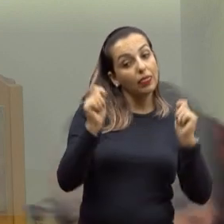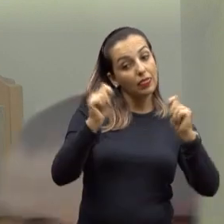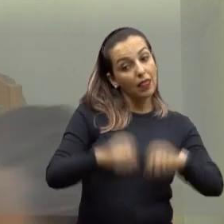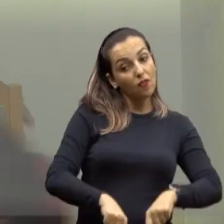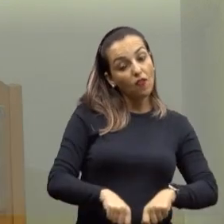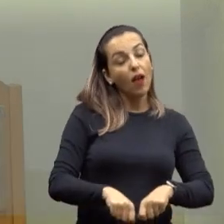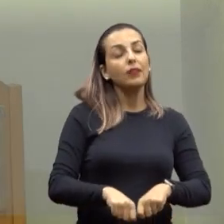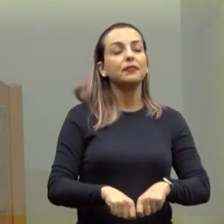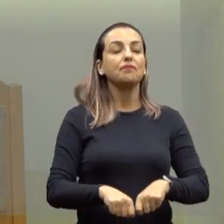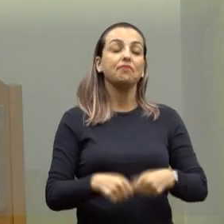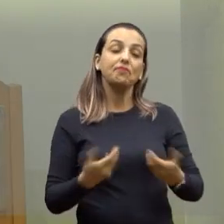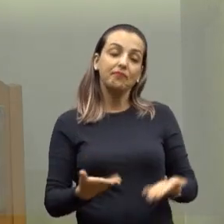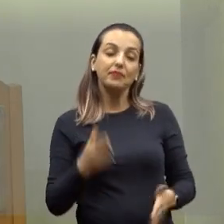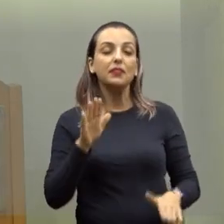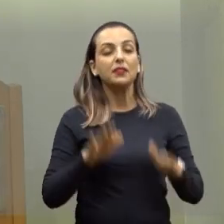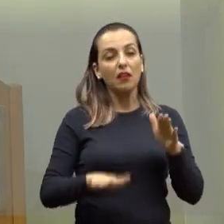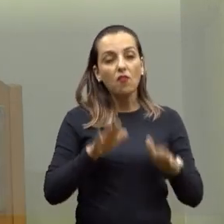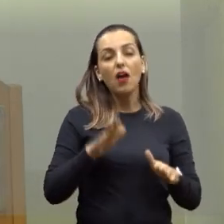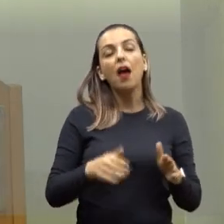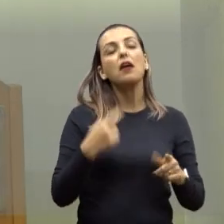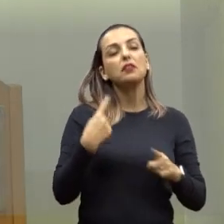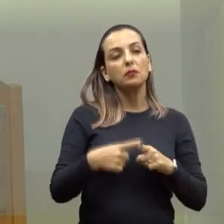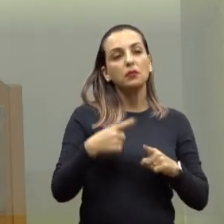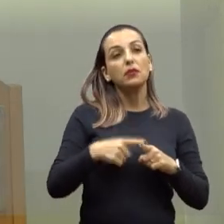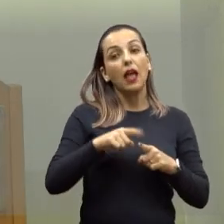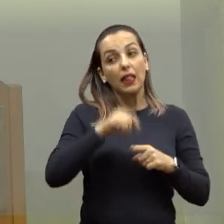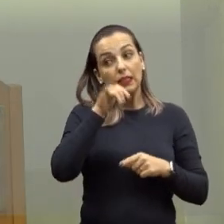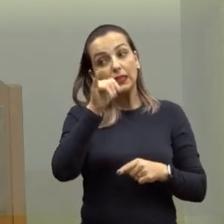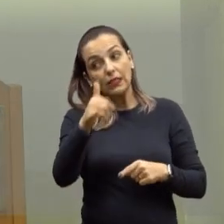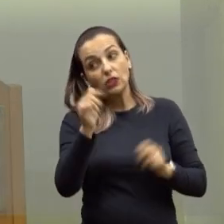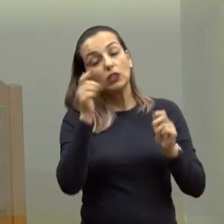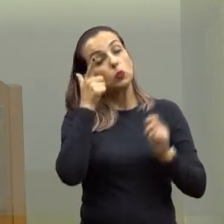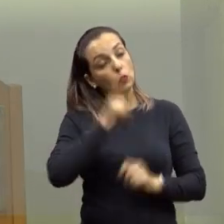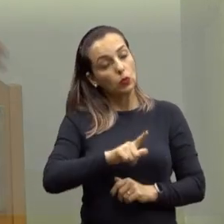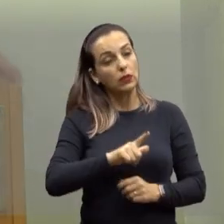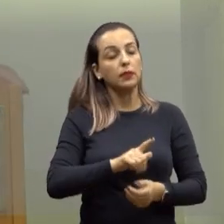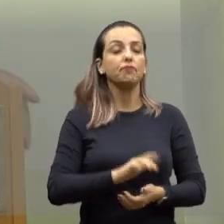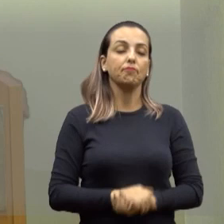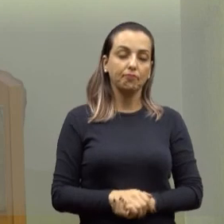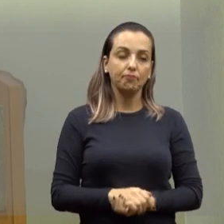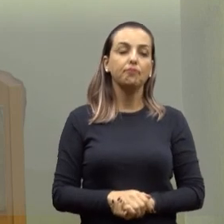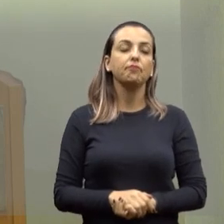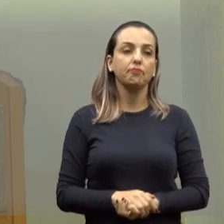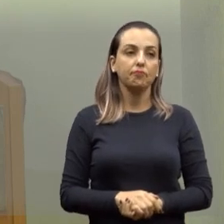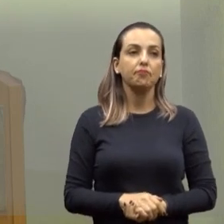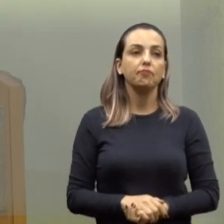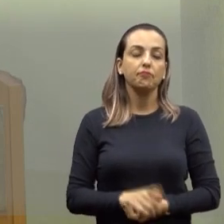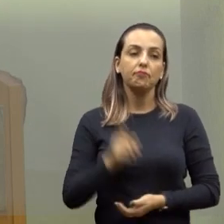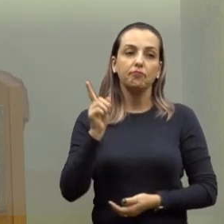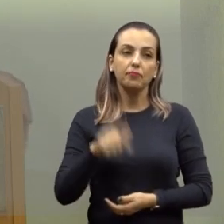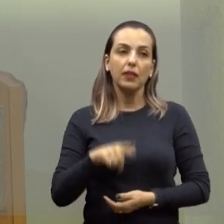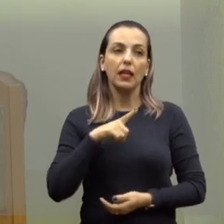de ter aí talvez em busca dessa dessa energia né da energia